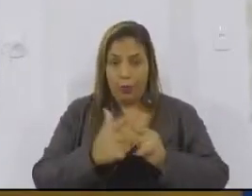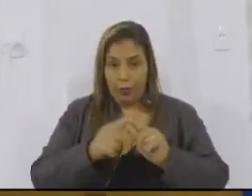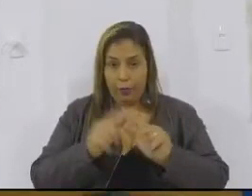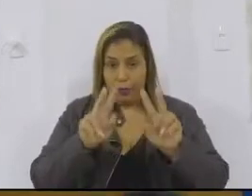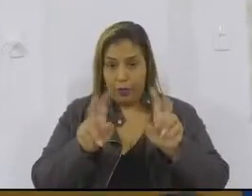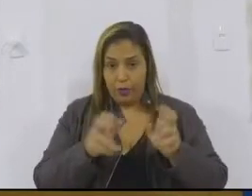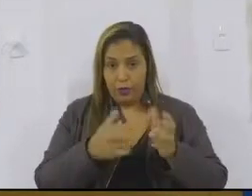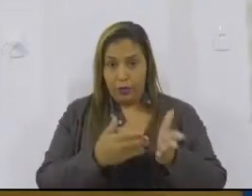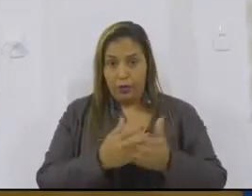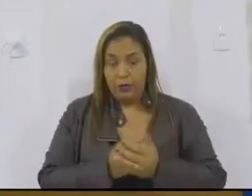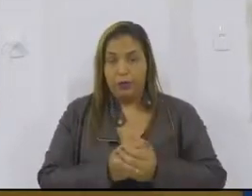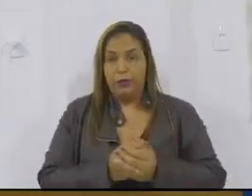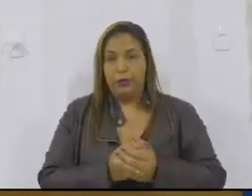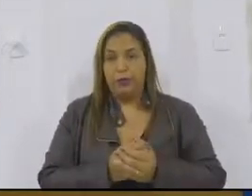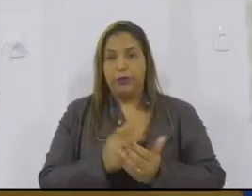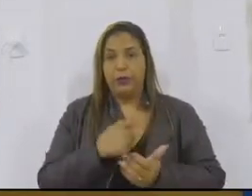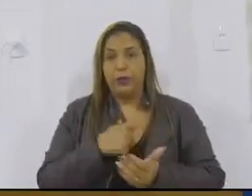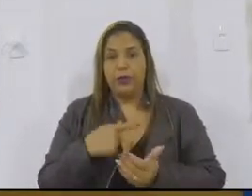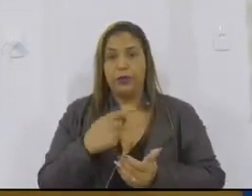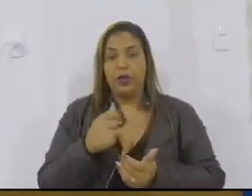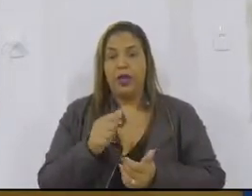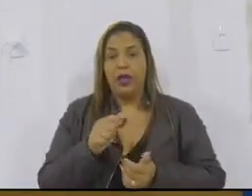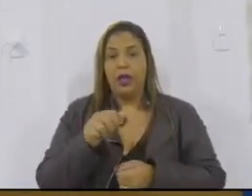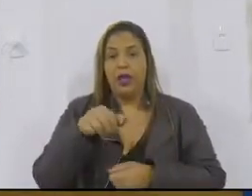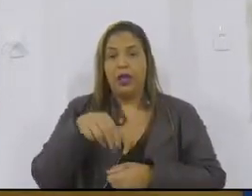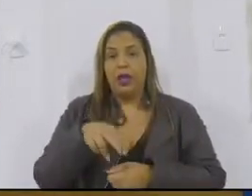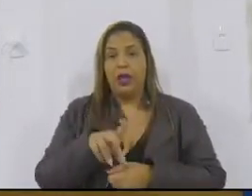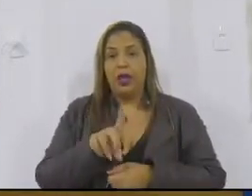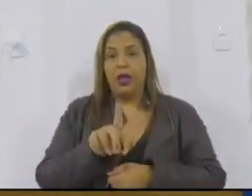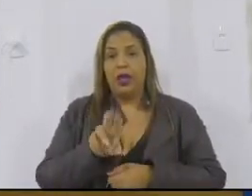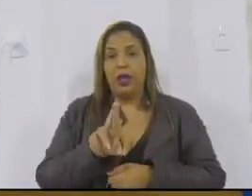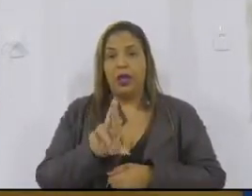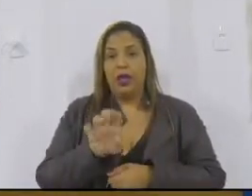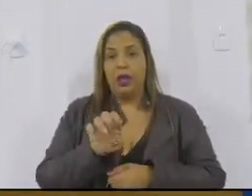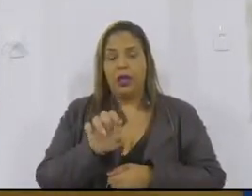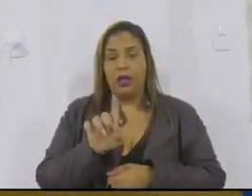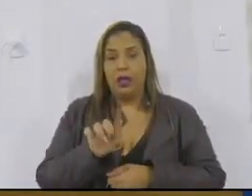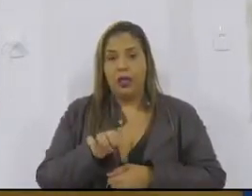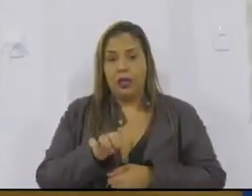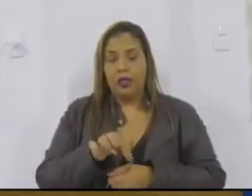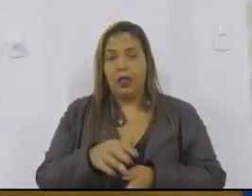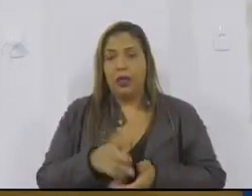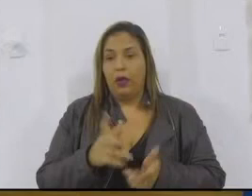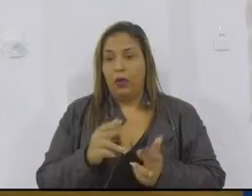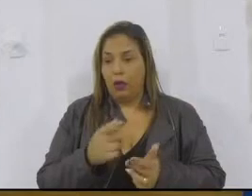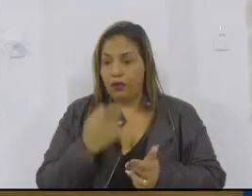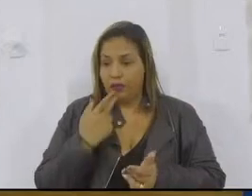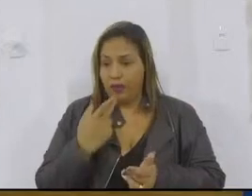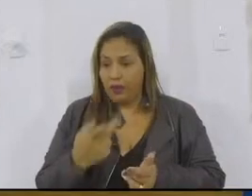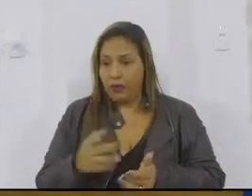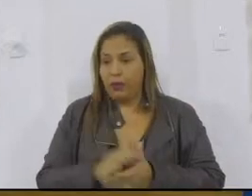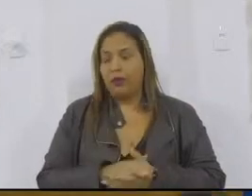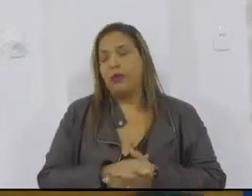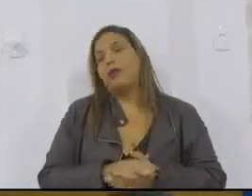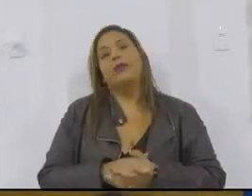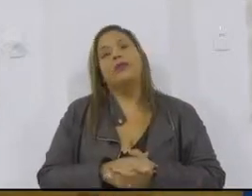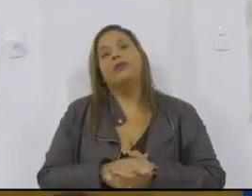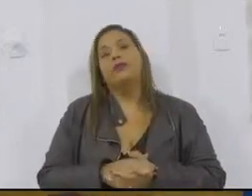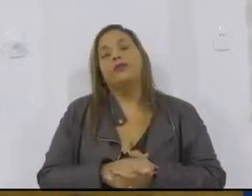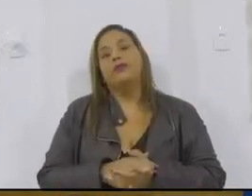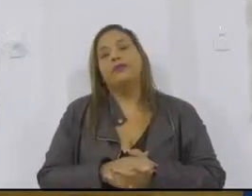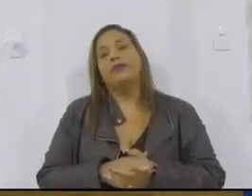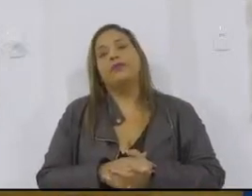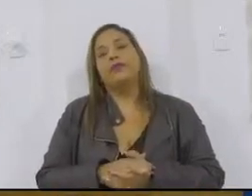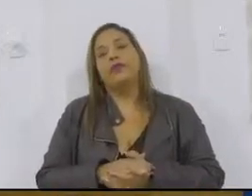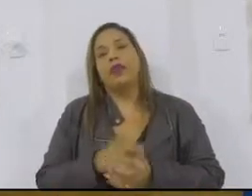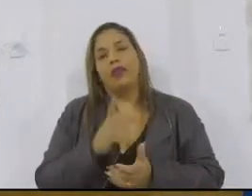nosso amigo pastor André, sobre a matéria que você falou também, vereador, falando na matéria que o pastor